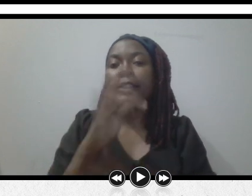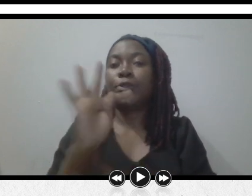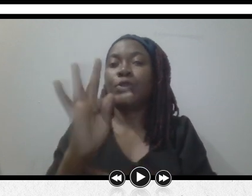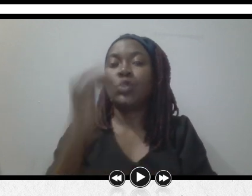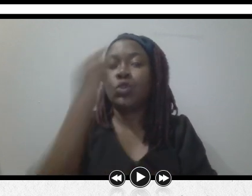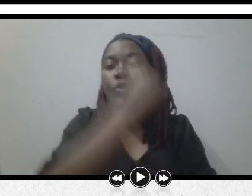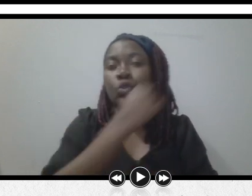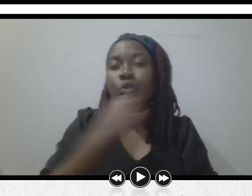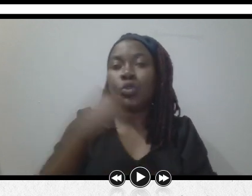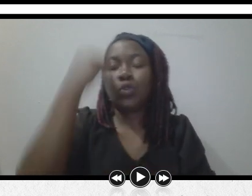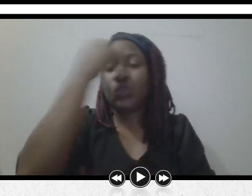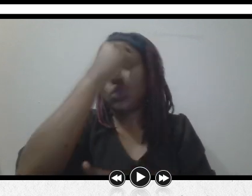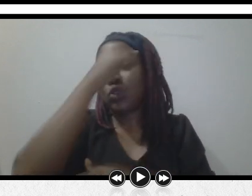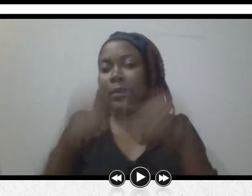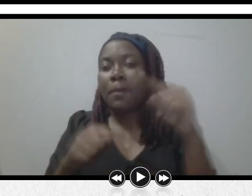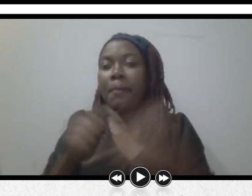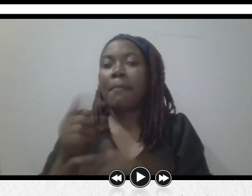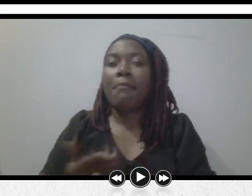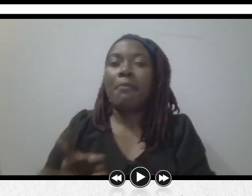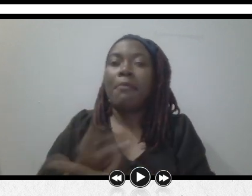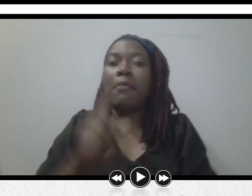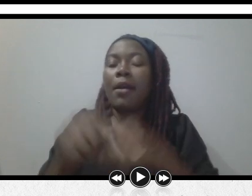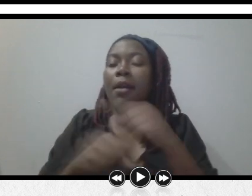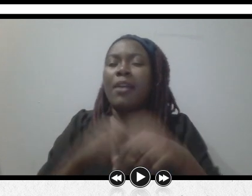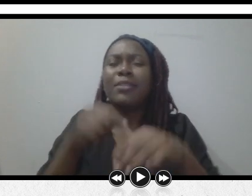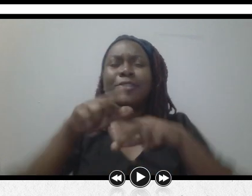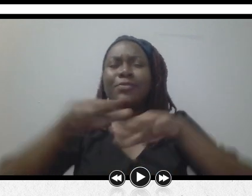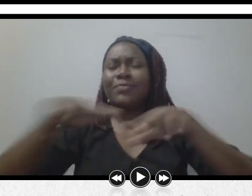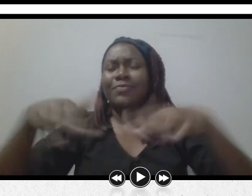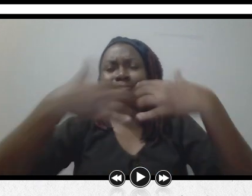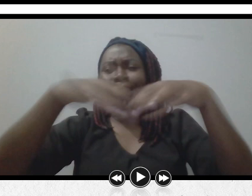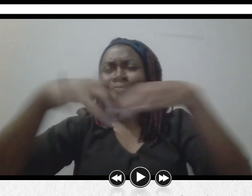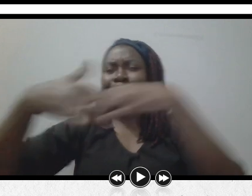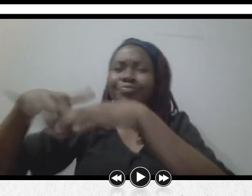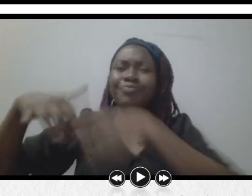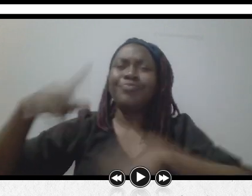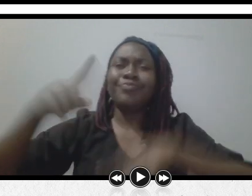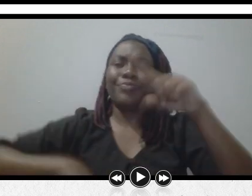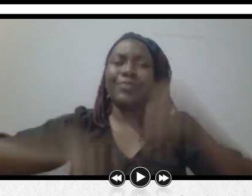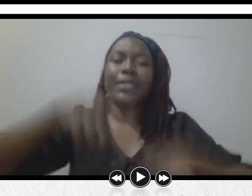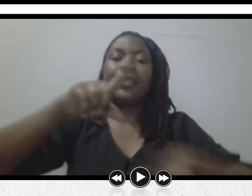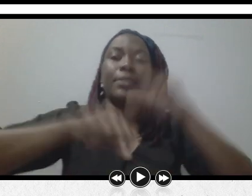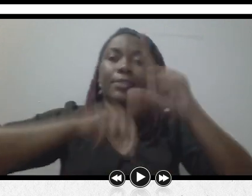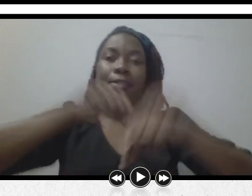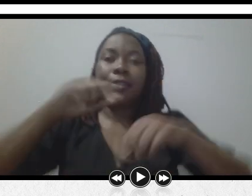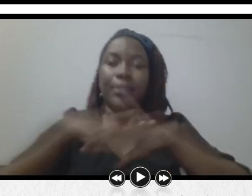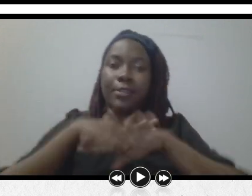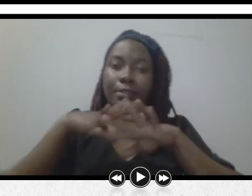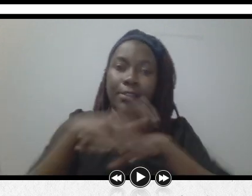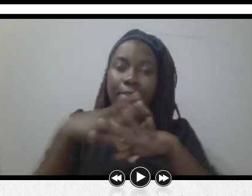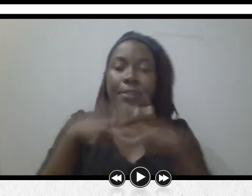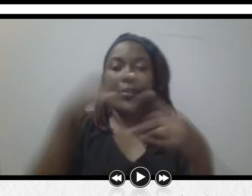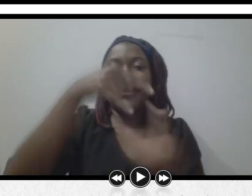ela processa 15 toneladas por hora de material da coleta seletiva. Esse material passa por várias máquinas, vários equipamentos